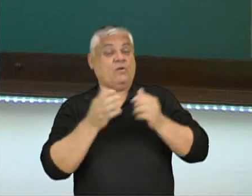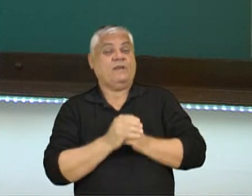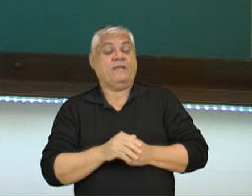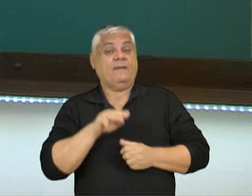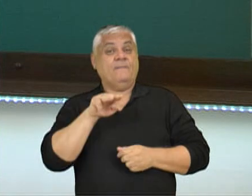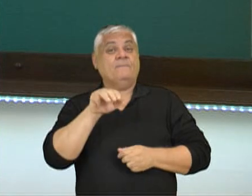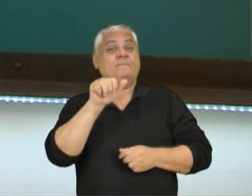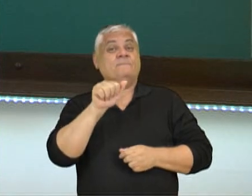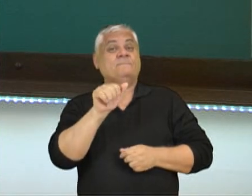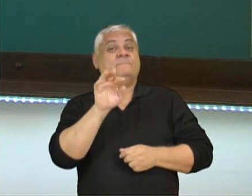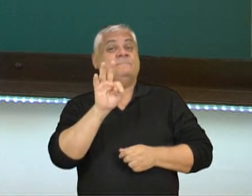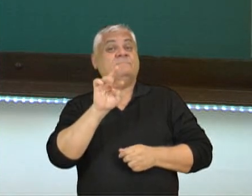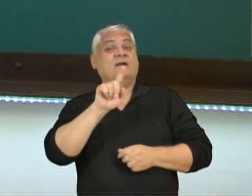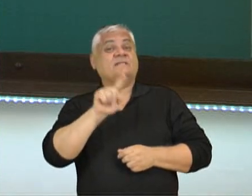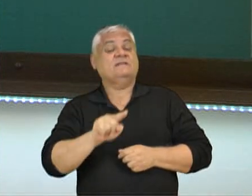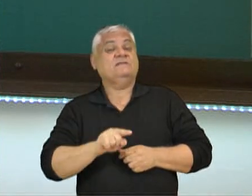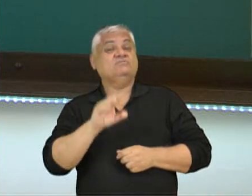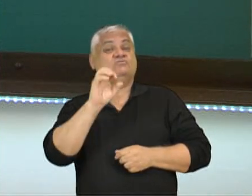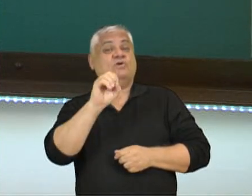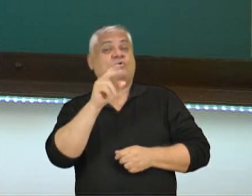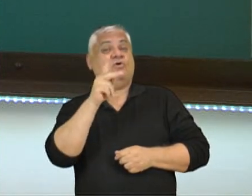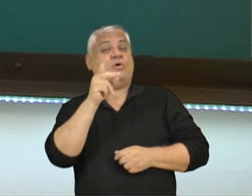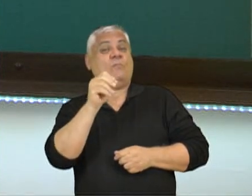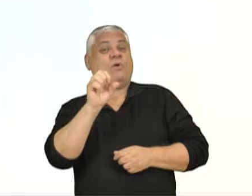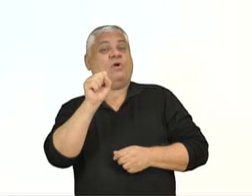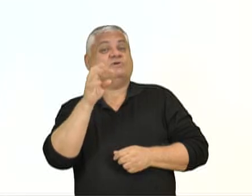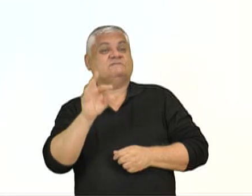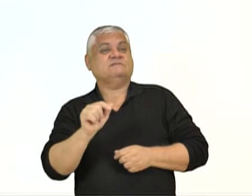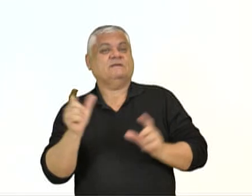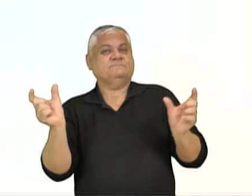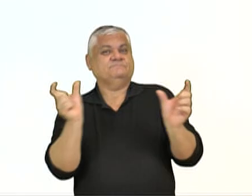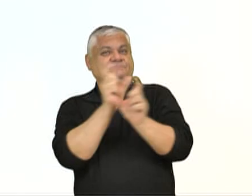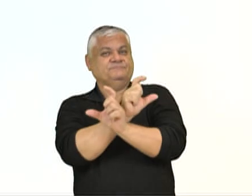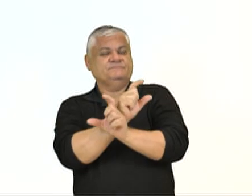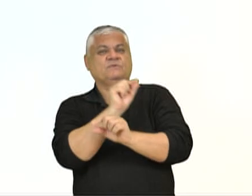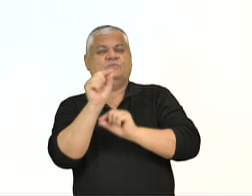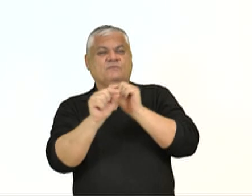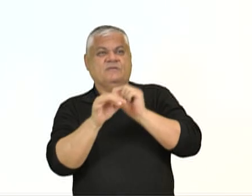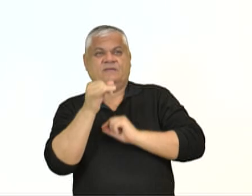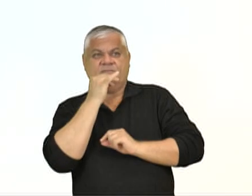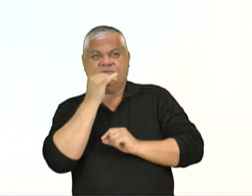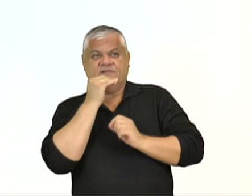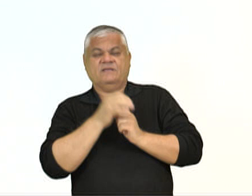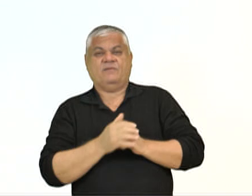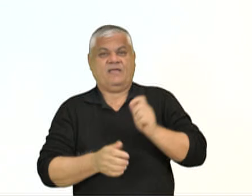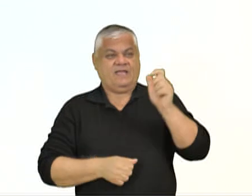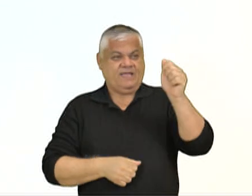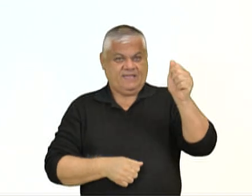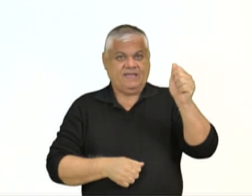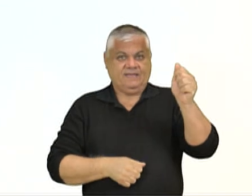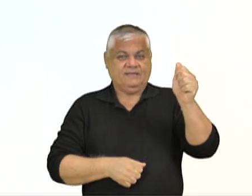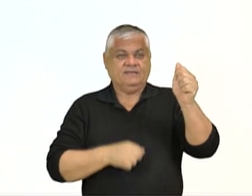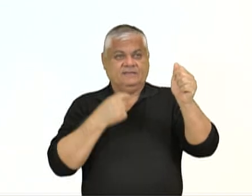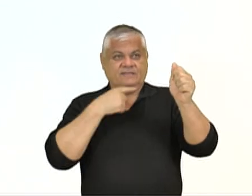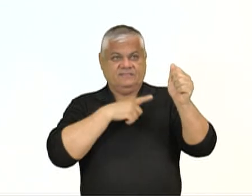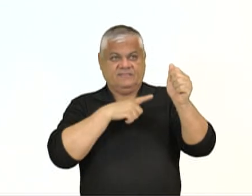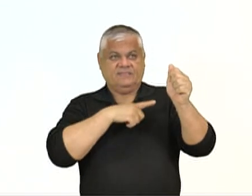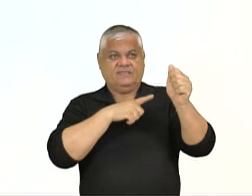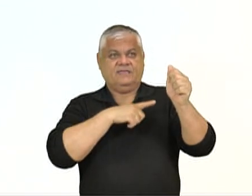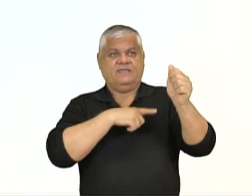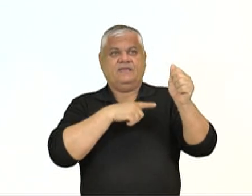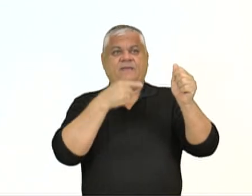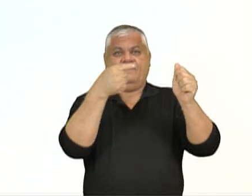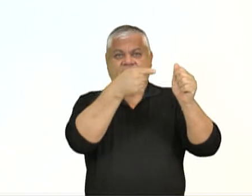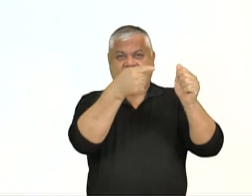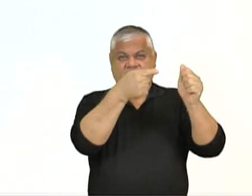matriz oposta. Então, denomina-se matriz oposta de uma matriz A, que ela é representada por menos